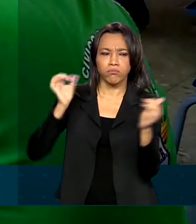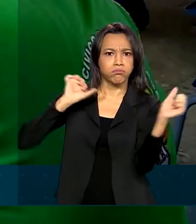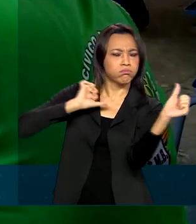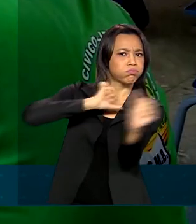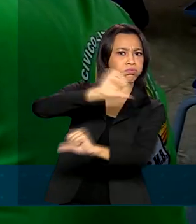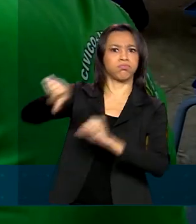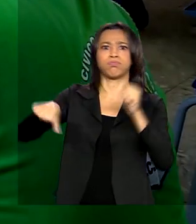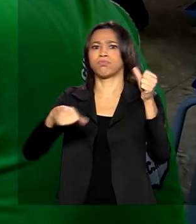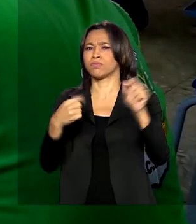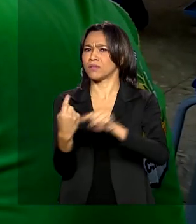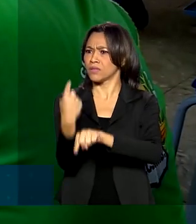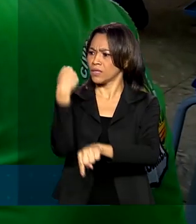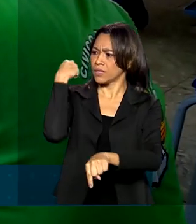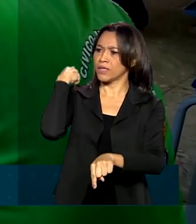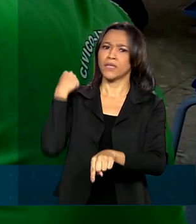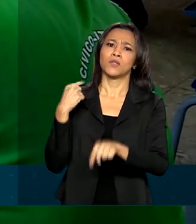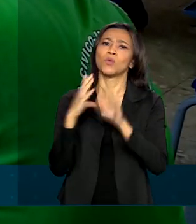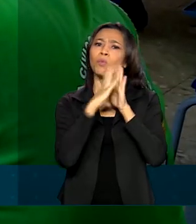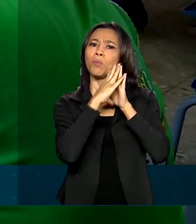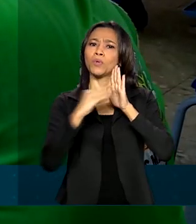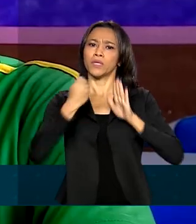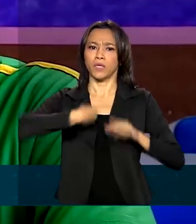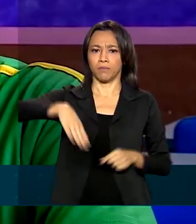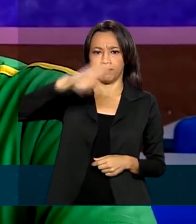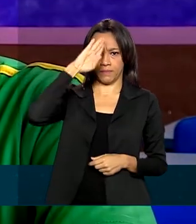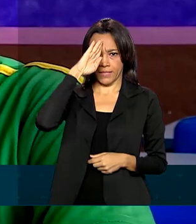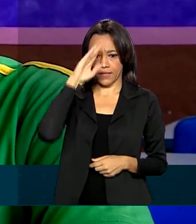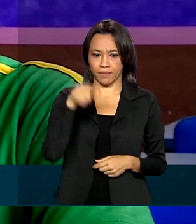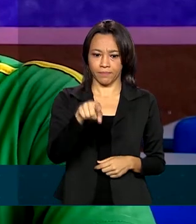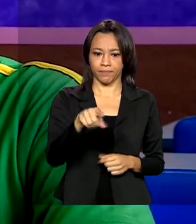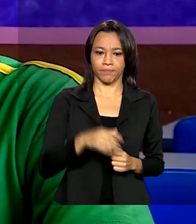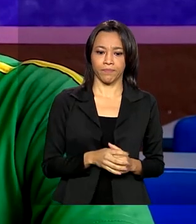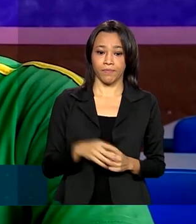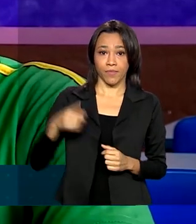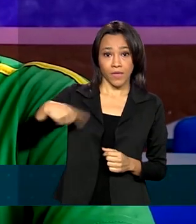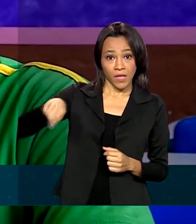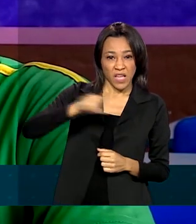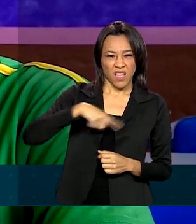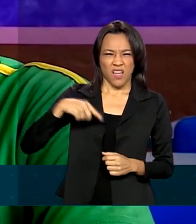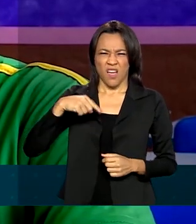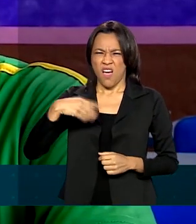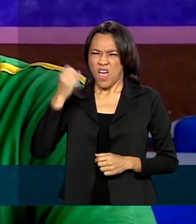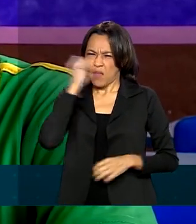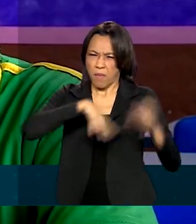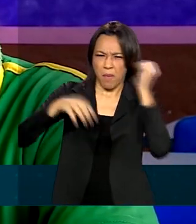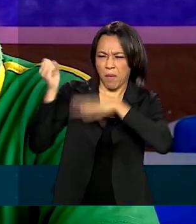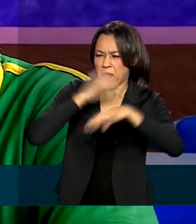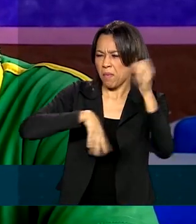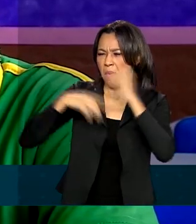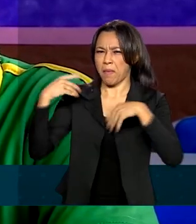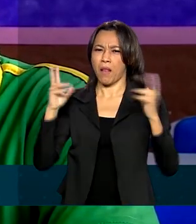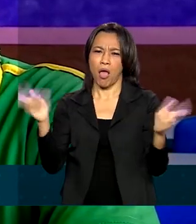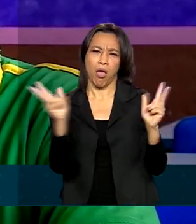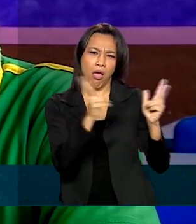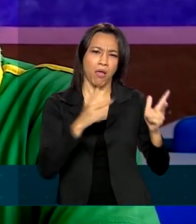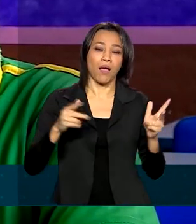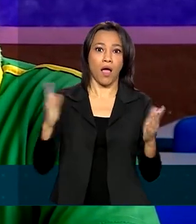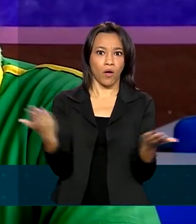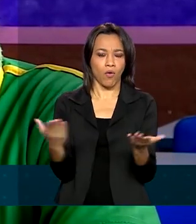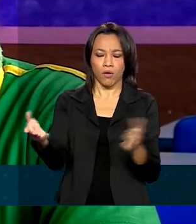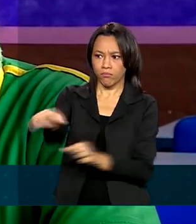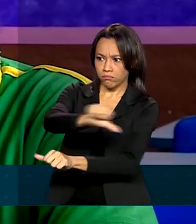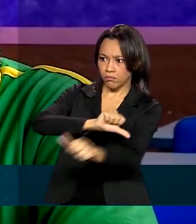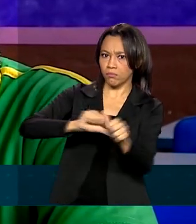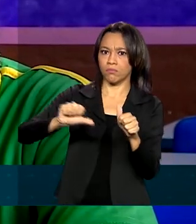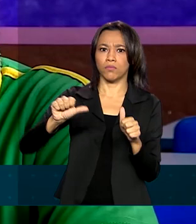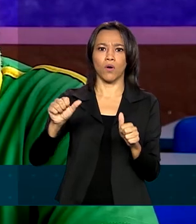transformação desde o início do modelo cívico-militar. Os alunos saíam naquela bagunça para ir para o recreio, agora estão saindo em filas. Também